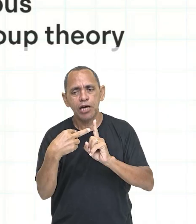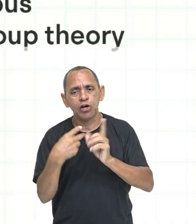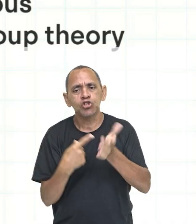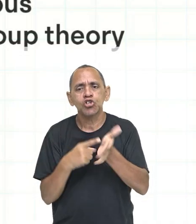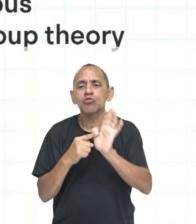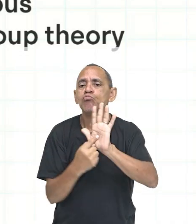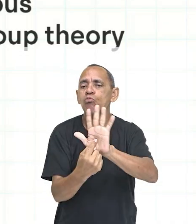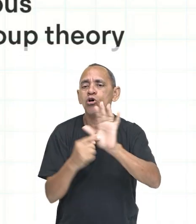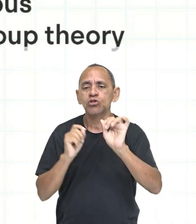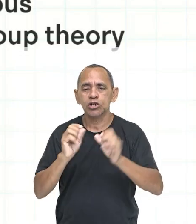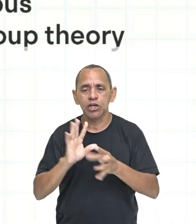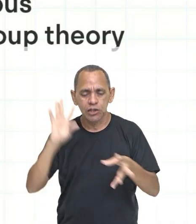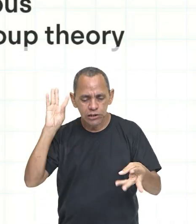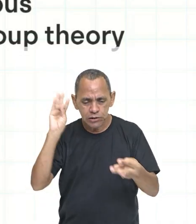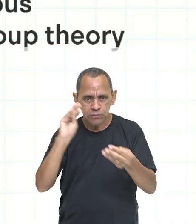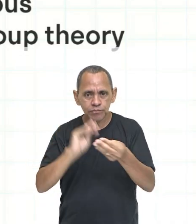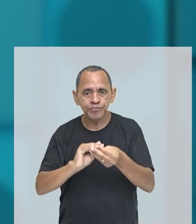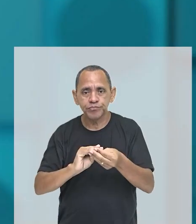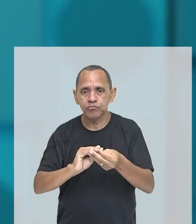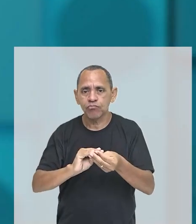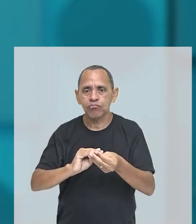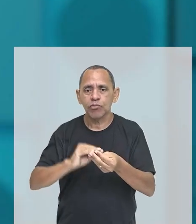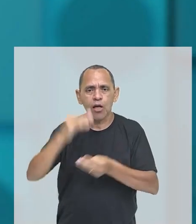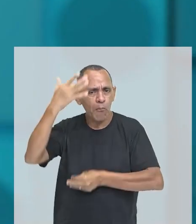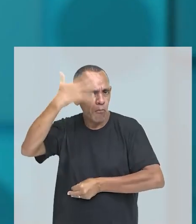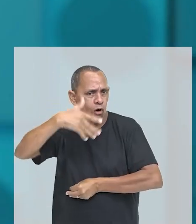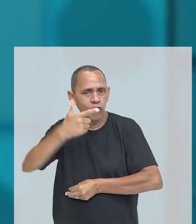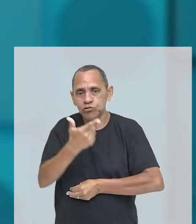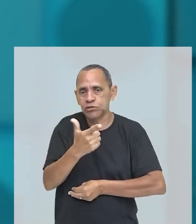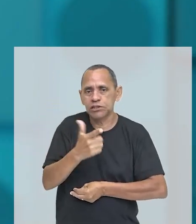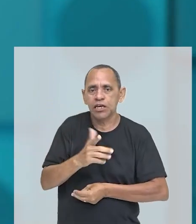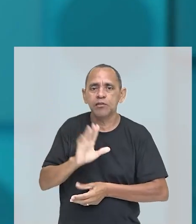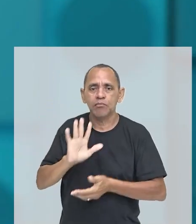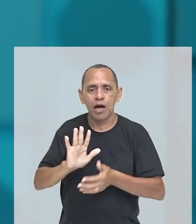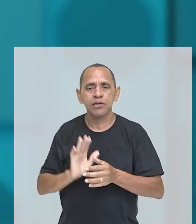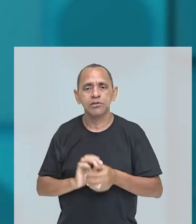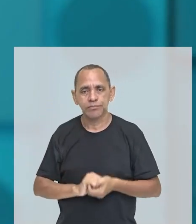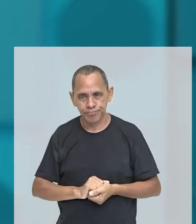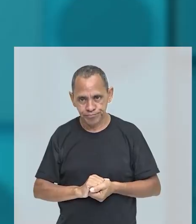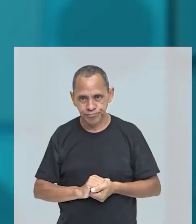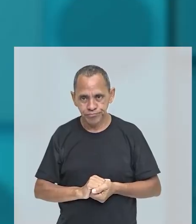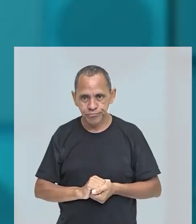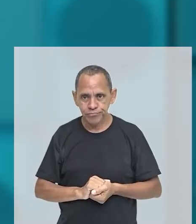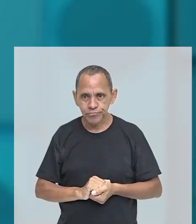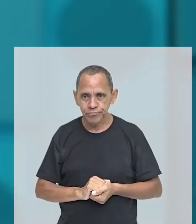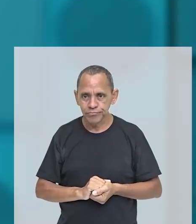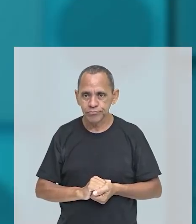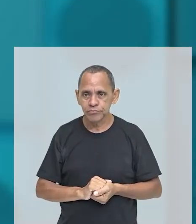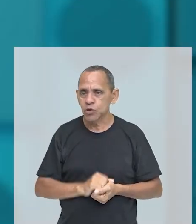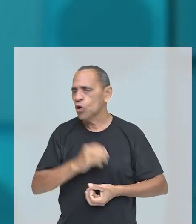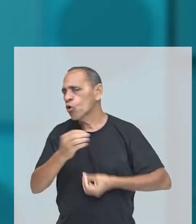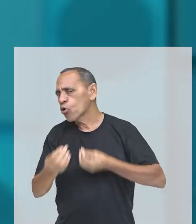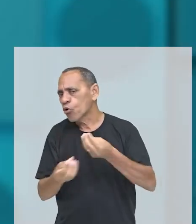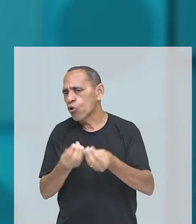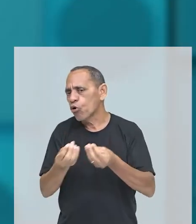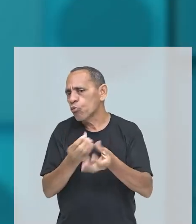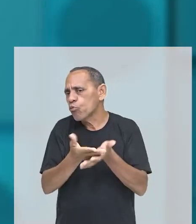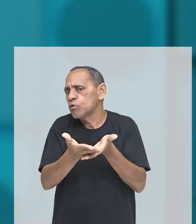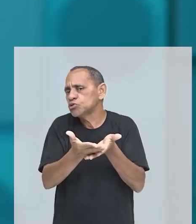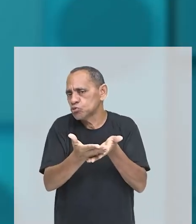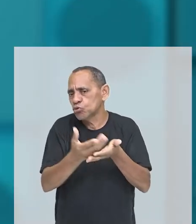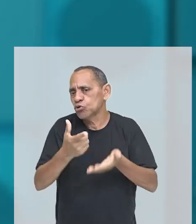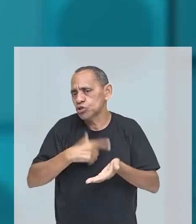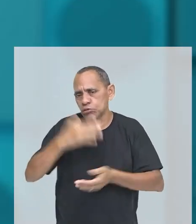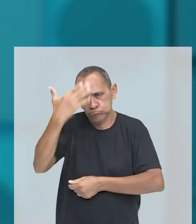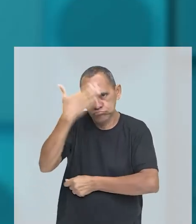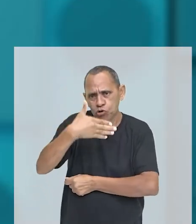absolutamente claro. Então, nós já sabemos, né, que a origem da vida sabe-se como provavelmente começou, tem